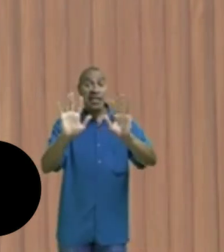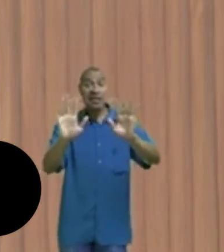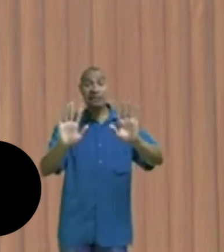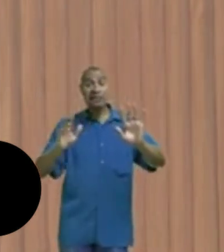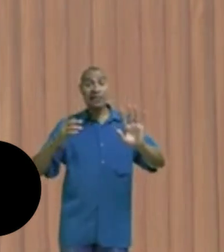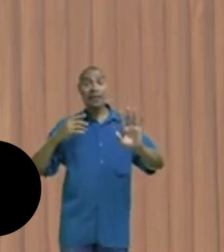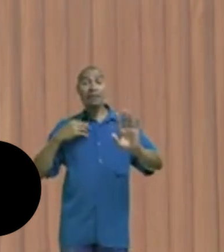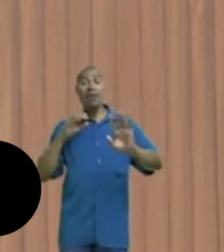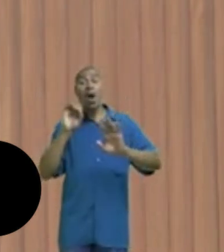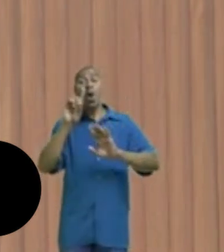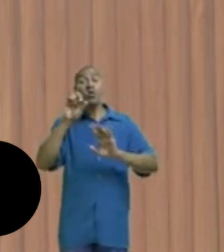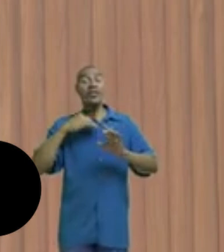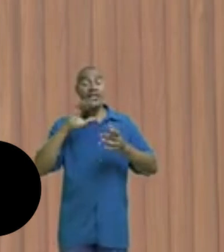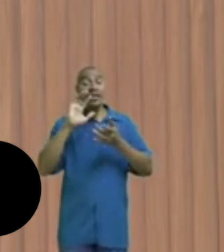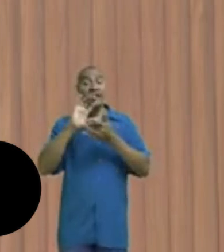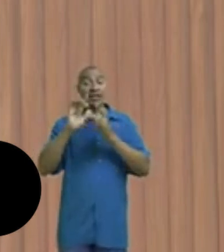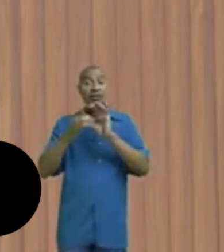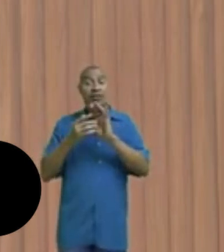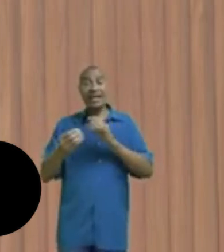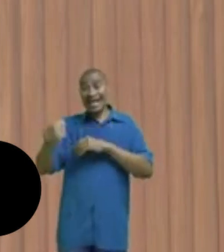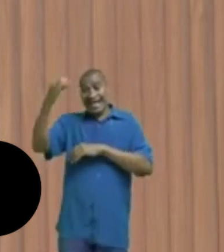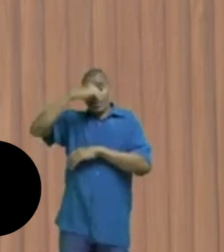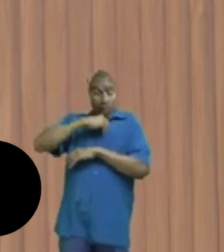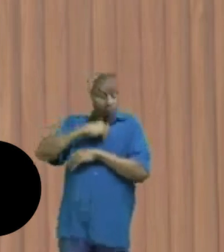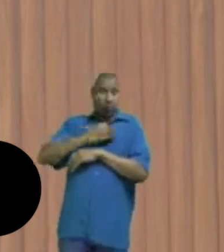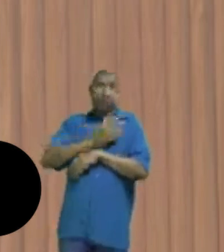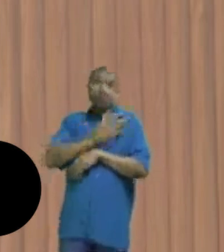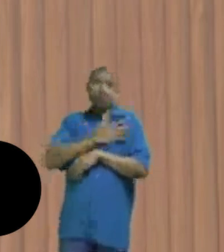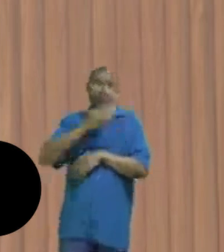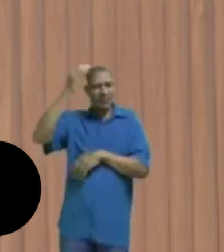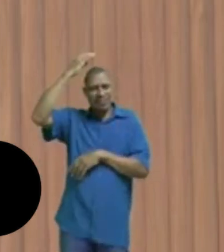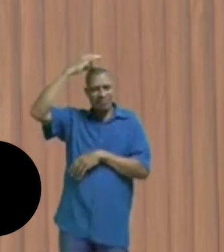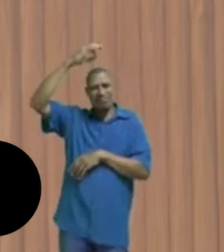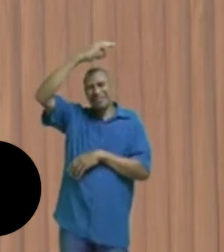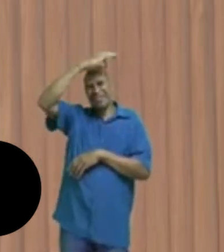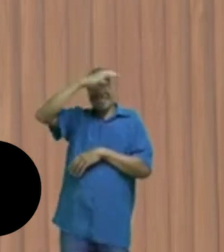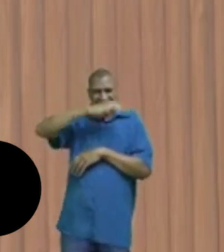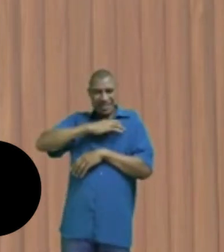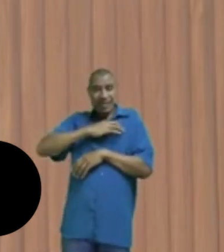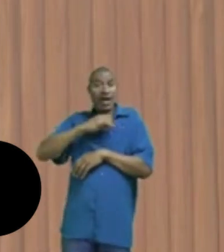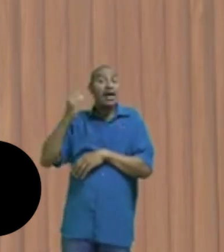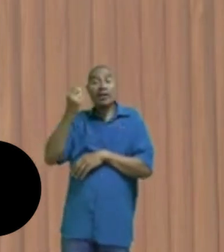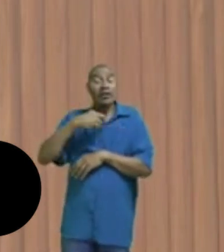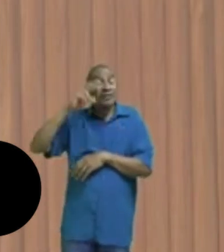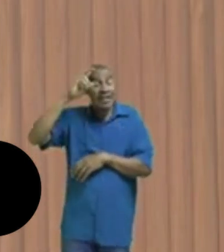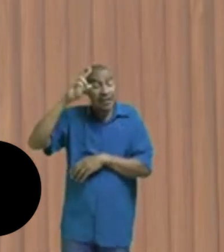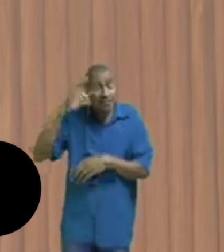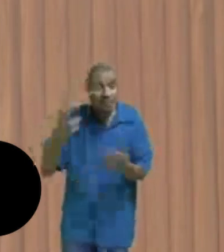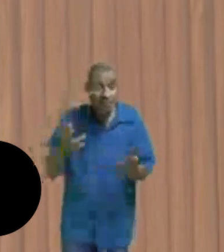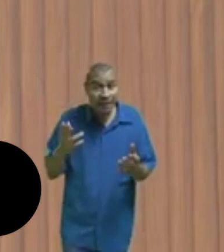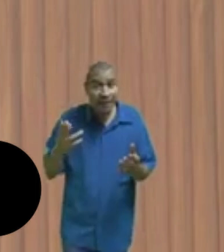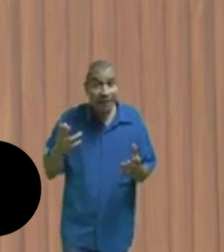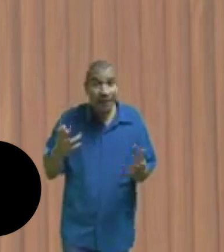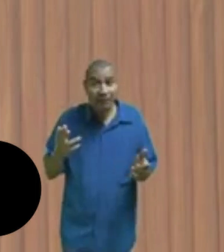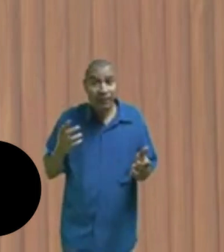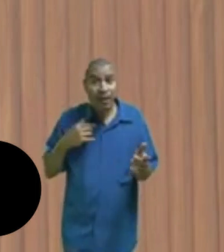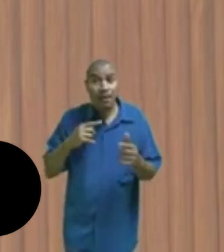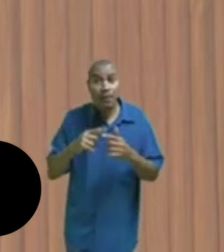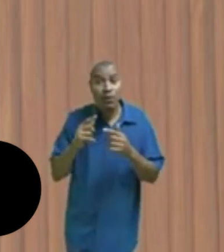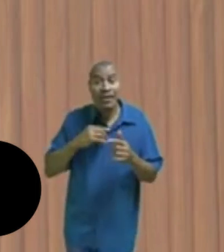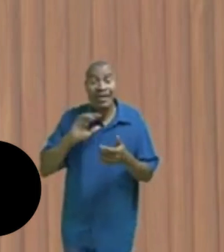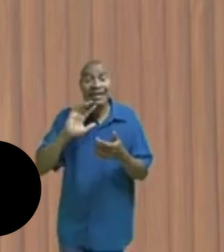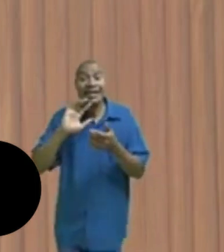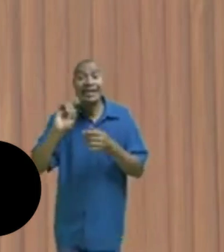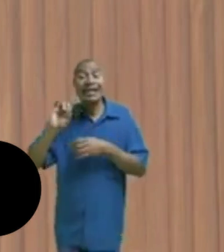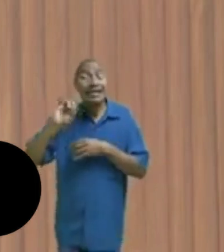se esquecerá o dia em que Cristo entrou no nosso coração e nos transformou em novas criaturas, e nos